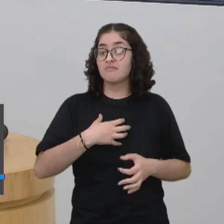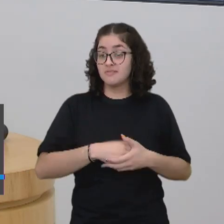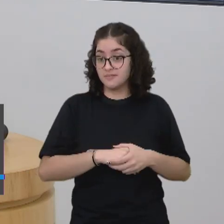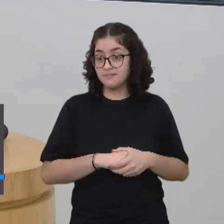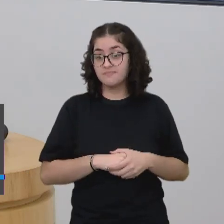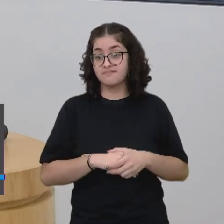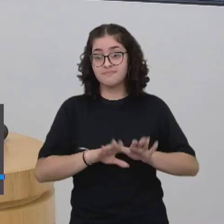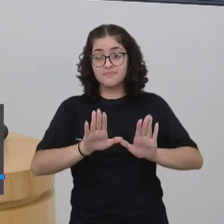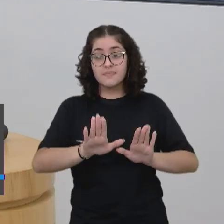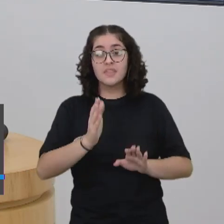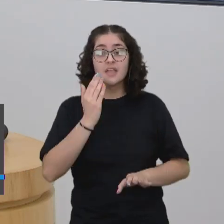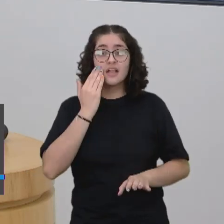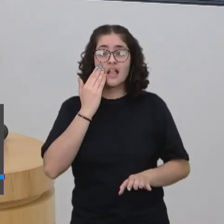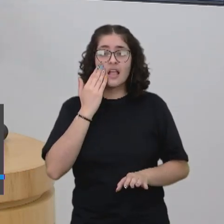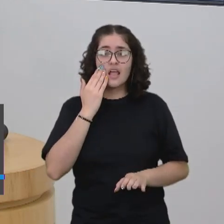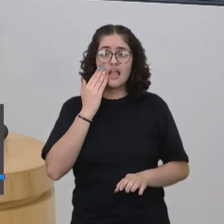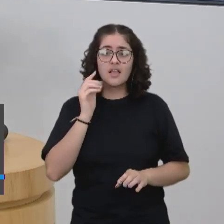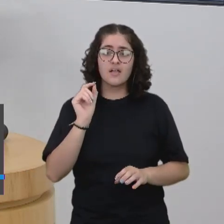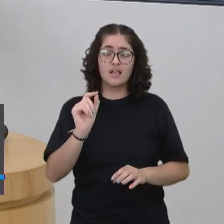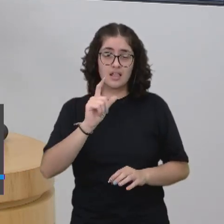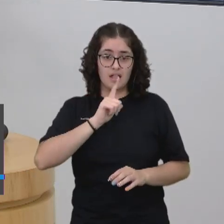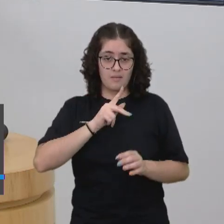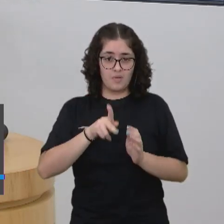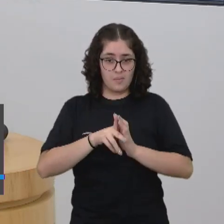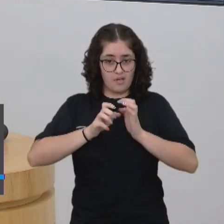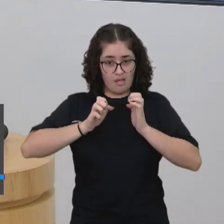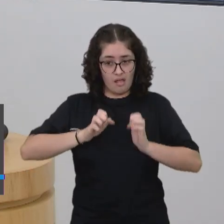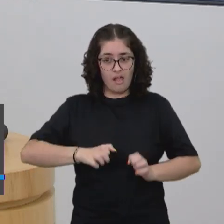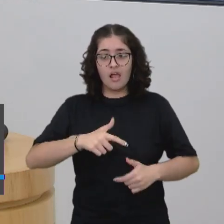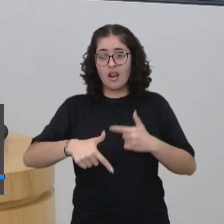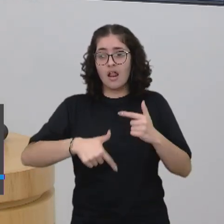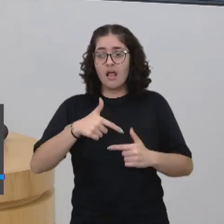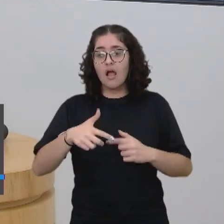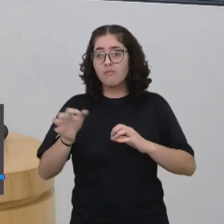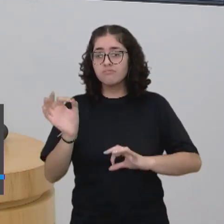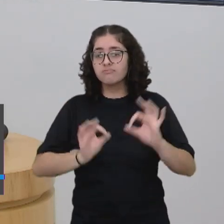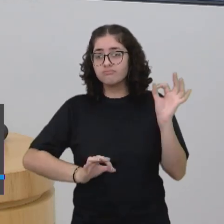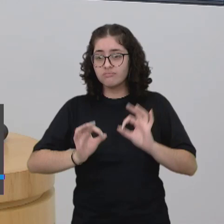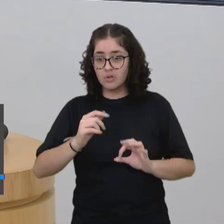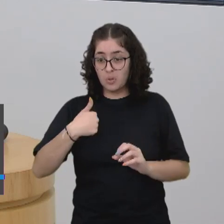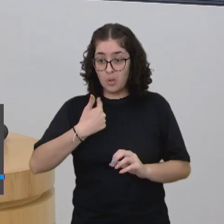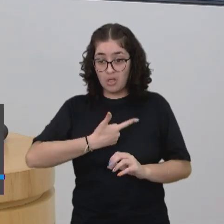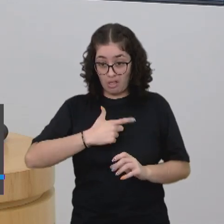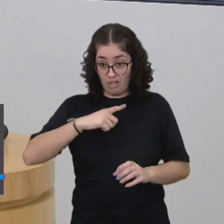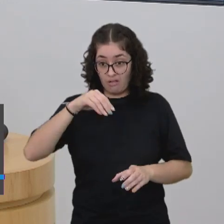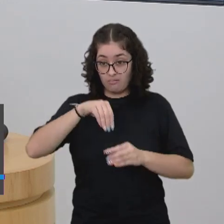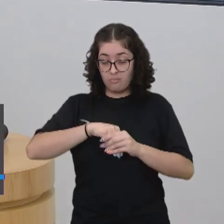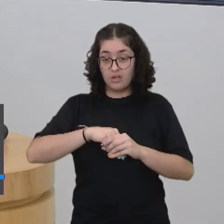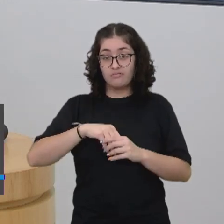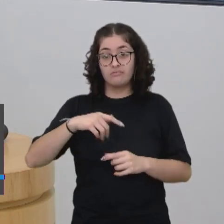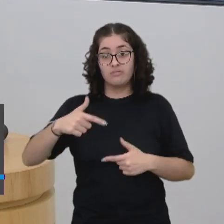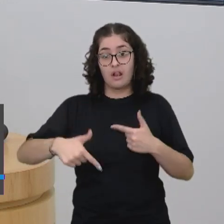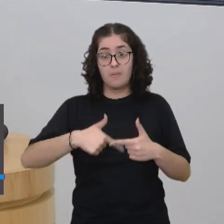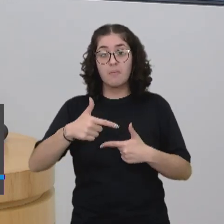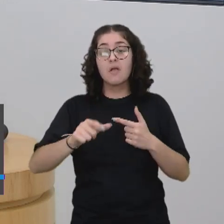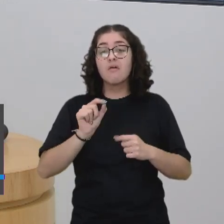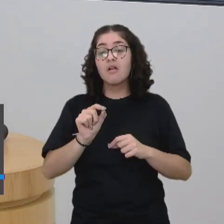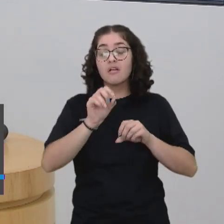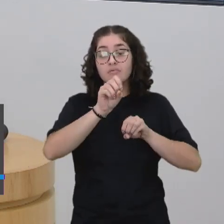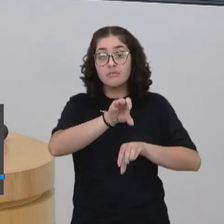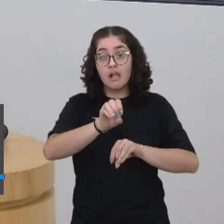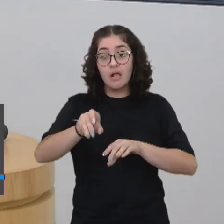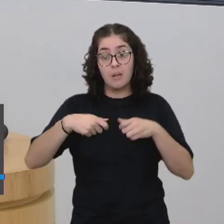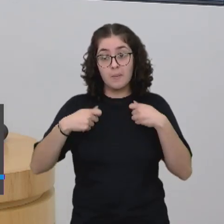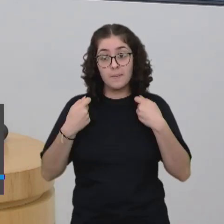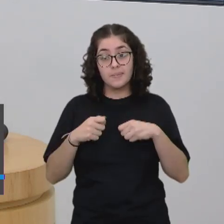gente entende o quanto é importante. A gente tem uma ética de trabalho que é estabelecer que nós estamos aqui na nossa função de ensinar. Eu preciso